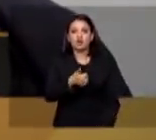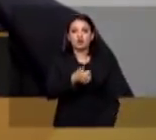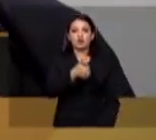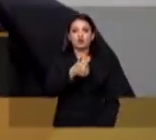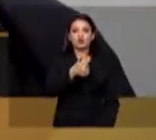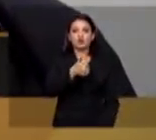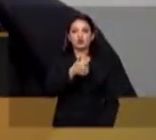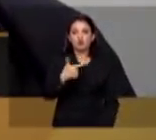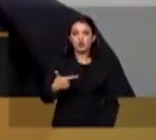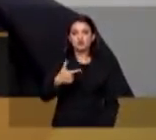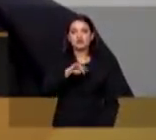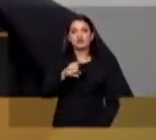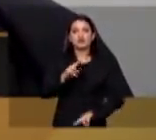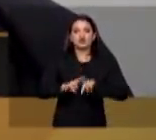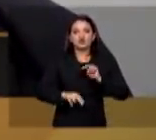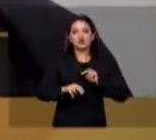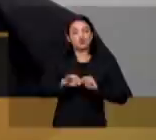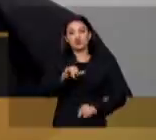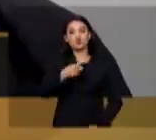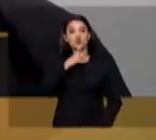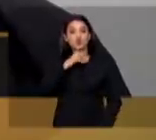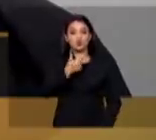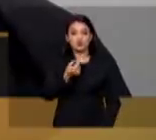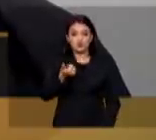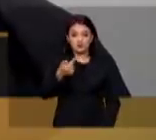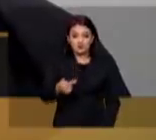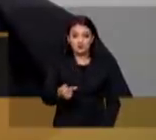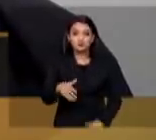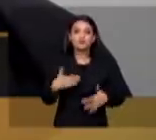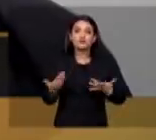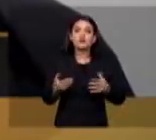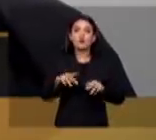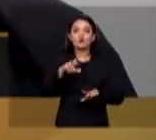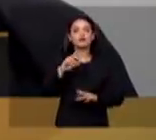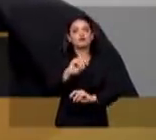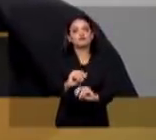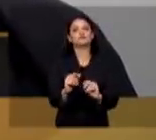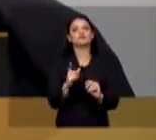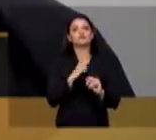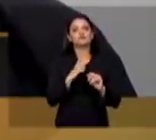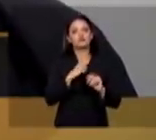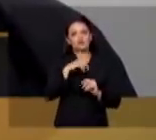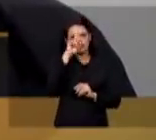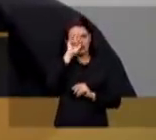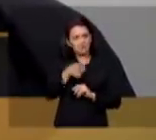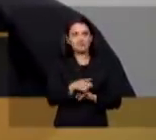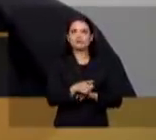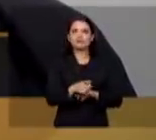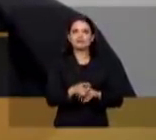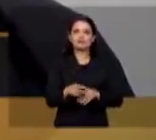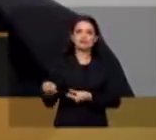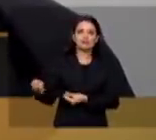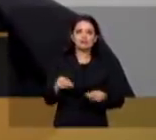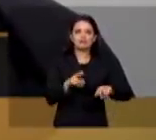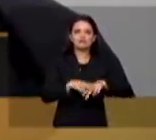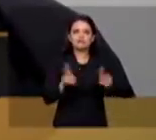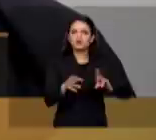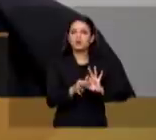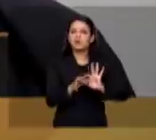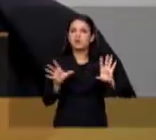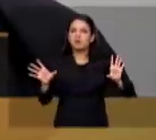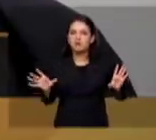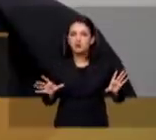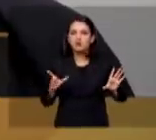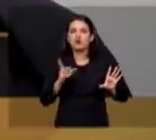12/7/2017. Na atuação impeditiva ao cumprimento de ordem de soltura do paciente, exarada pelo desembargador